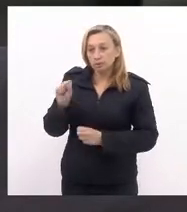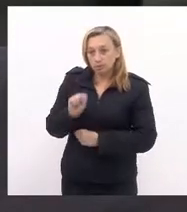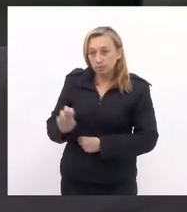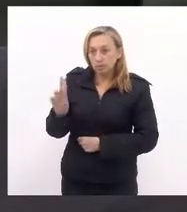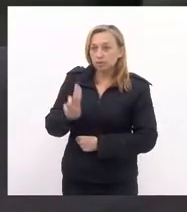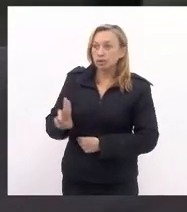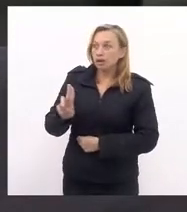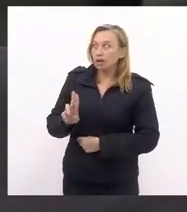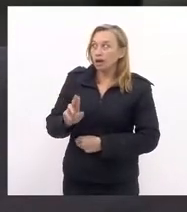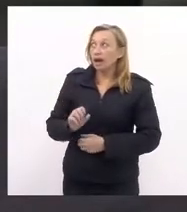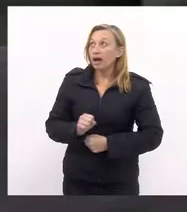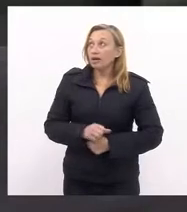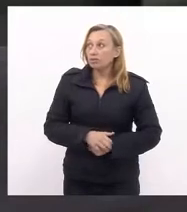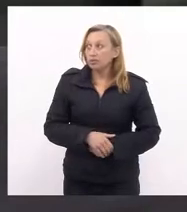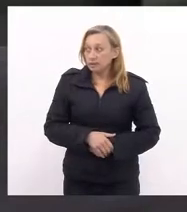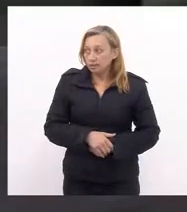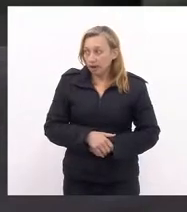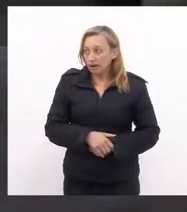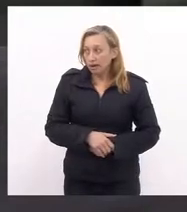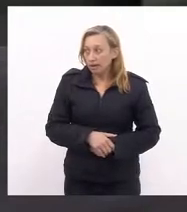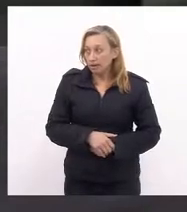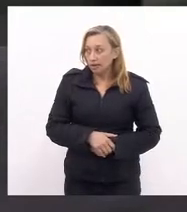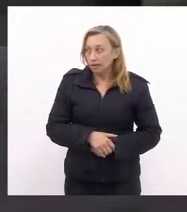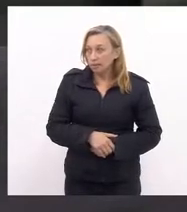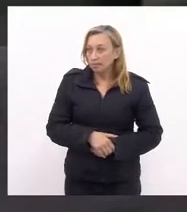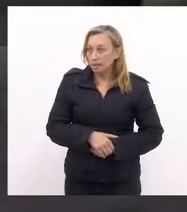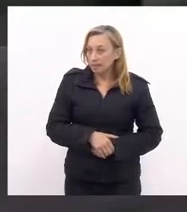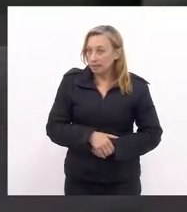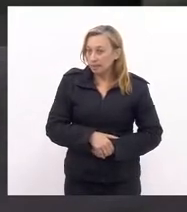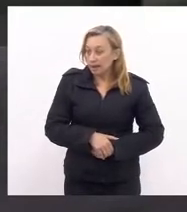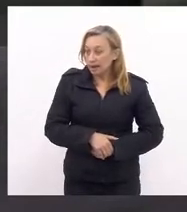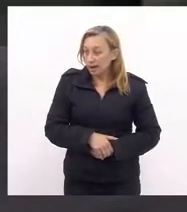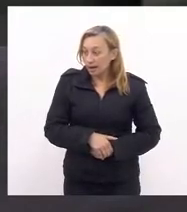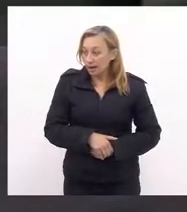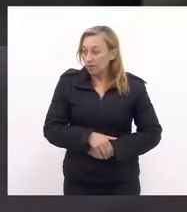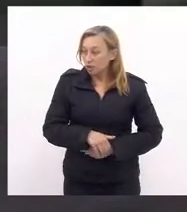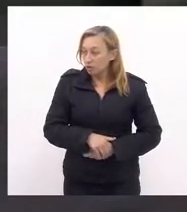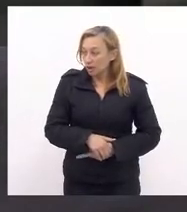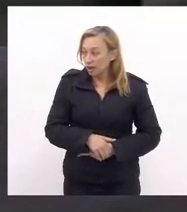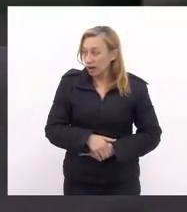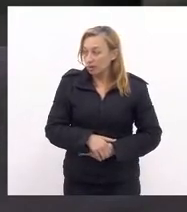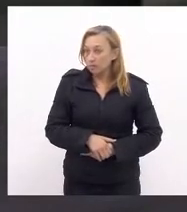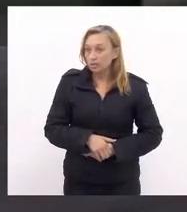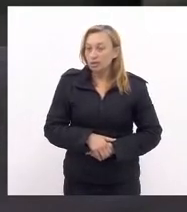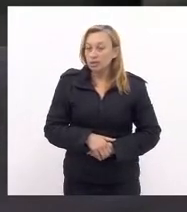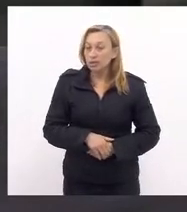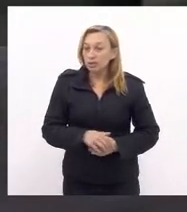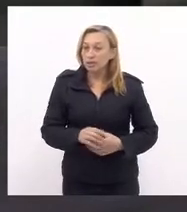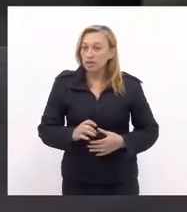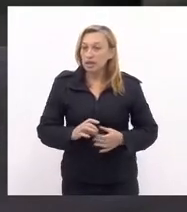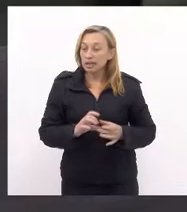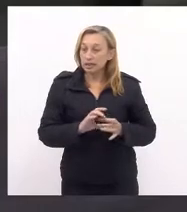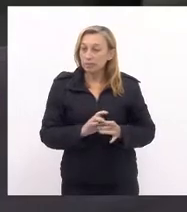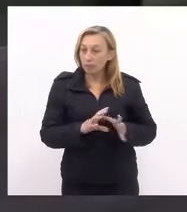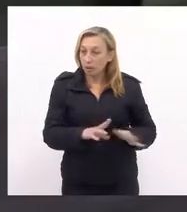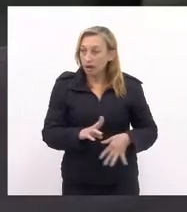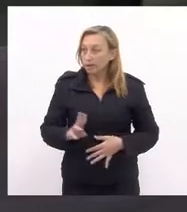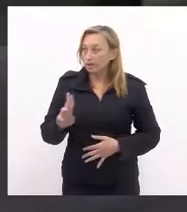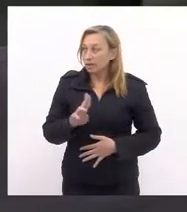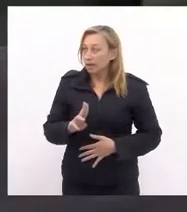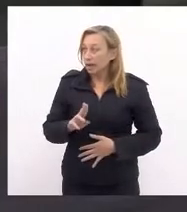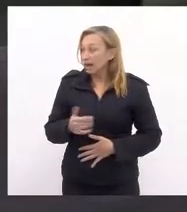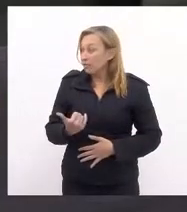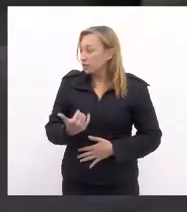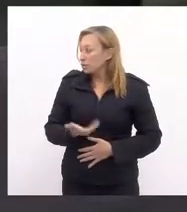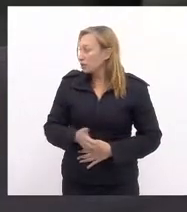tribuna. O diretor financeiro da Ordem dos Capelães do Brasil, o senhor Araribóia.